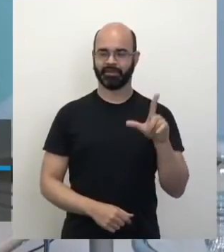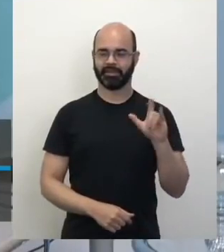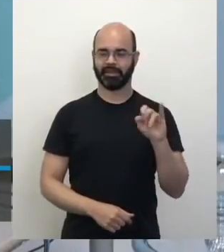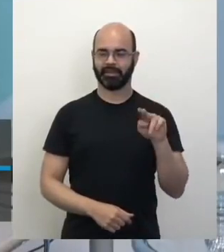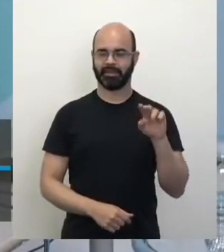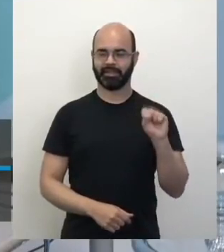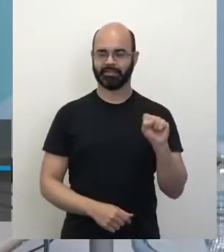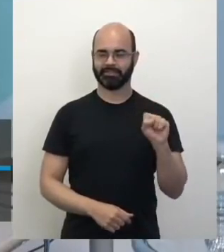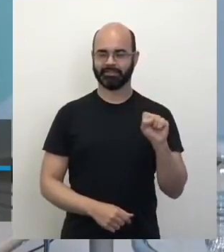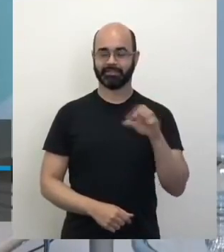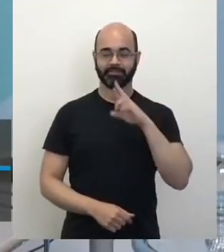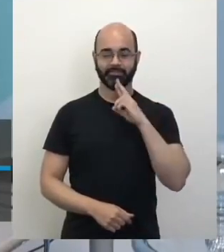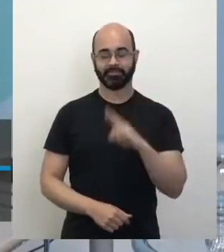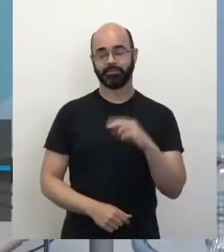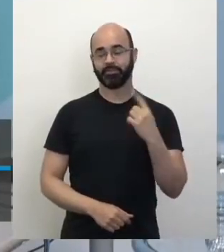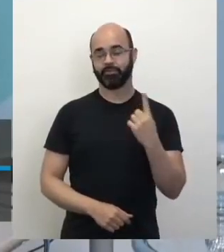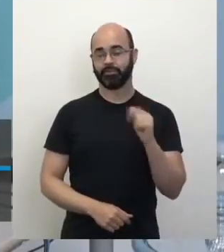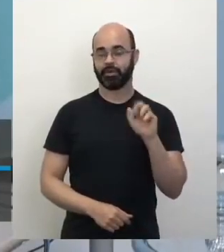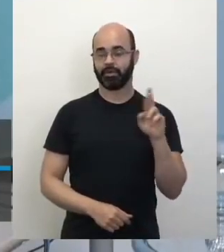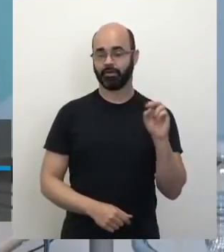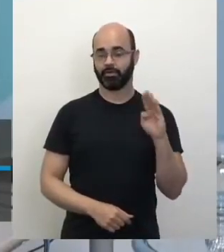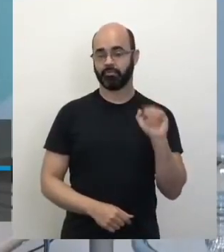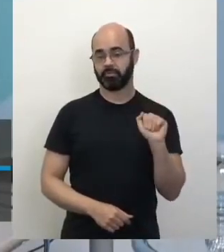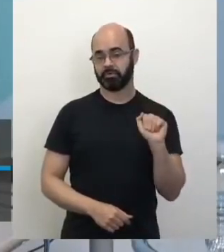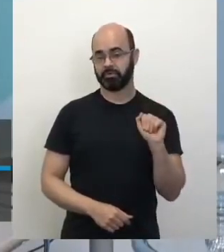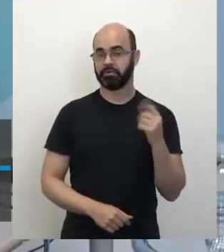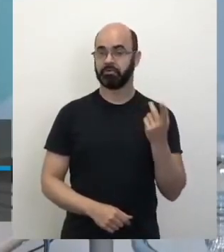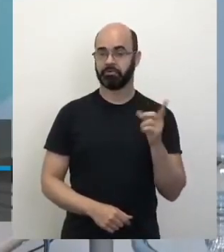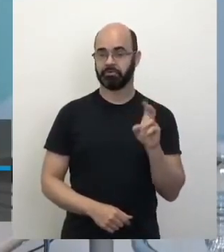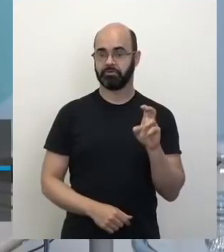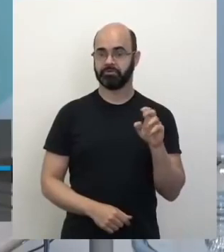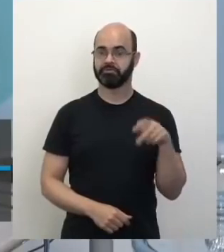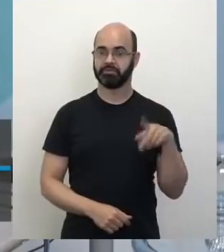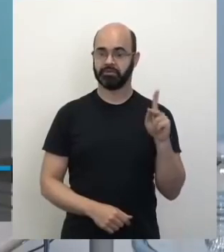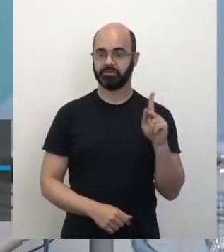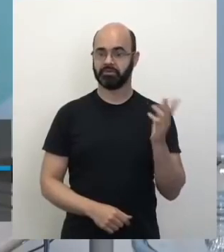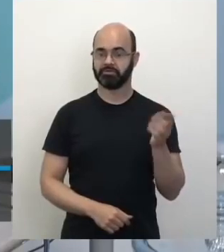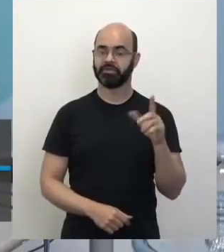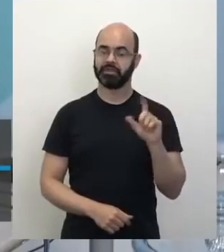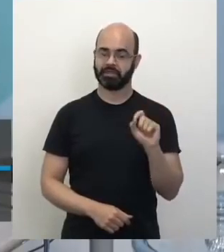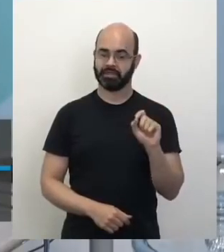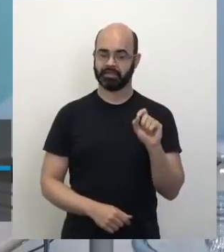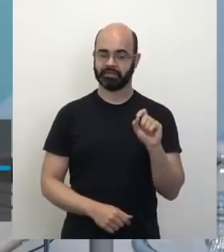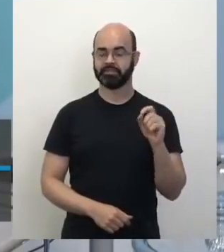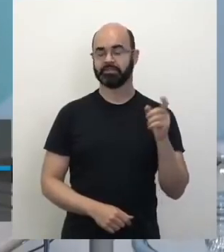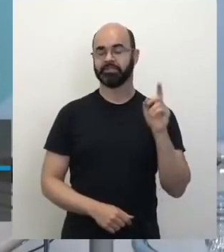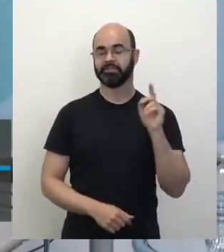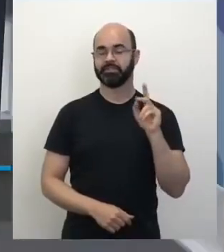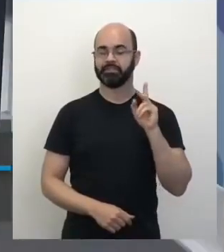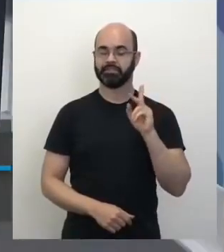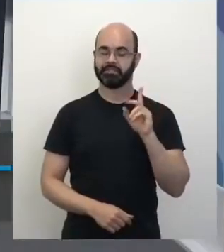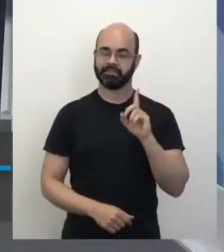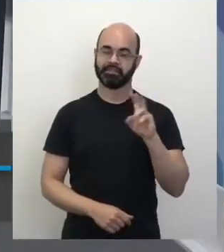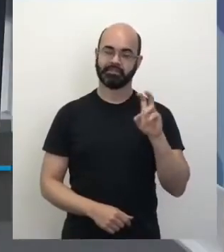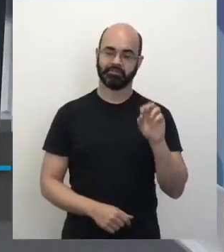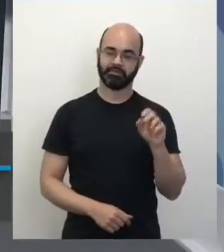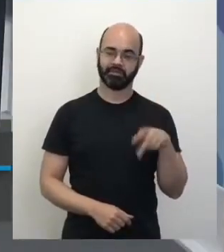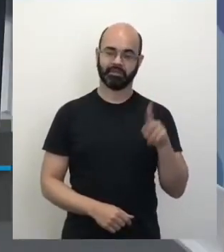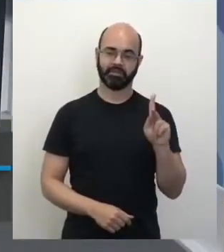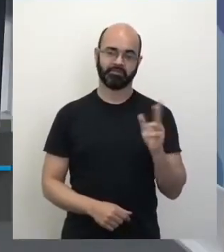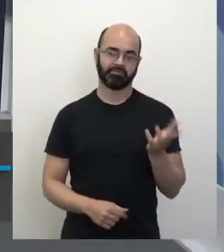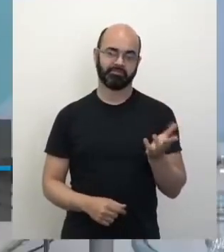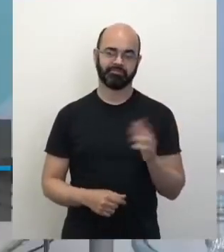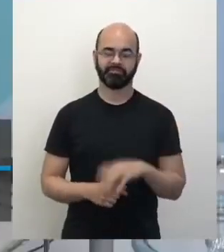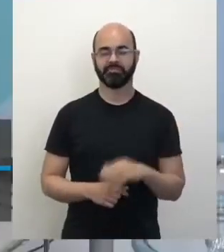uma arroba é igual a 15 quilos. 10 arrobas é igual a 150 quilos. Putz, é a minha ideia. Olha aí.